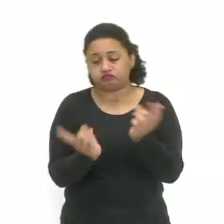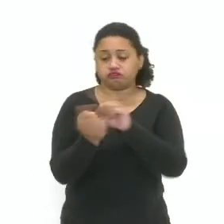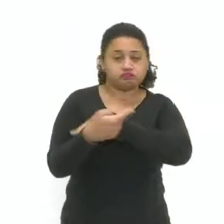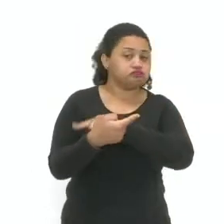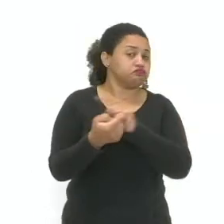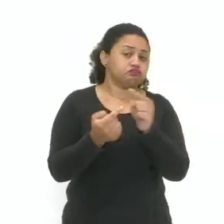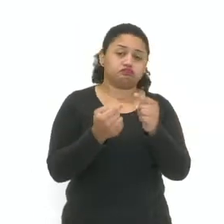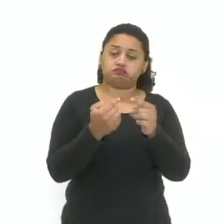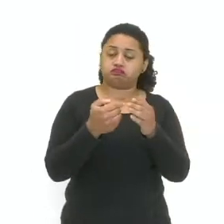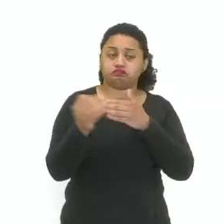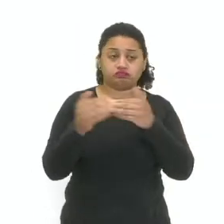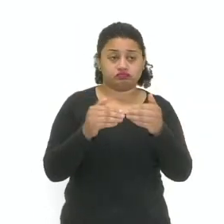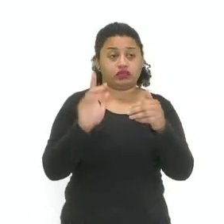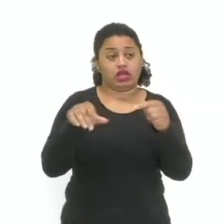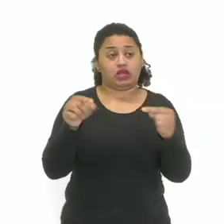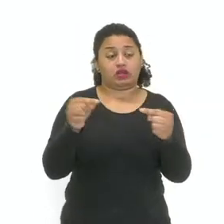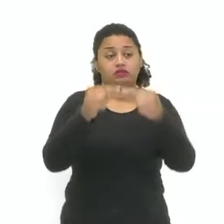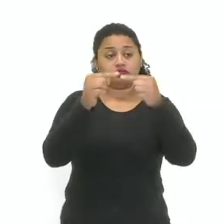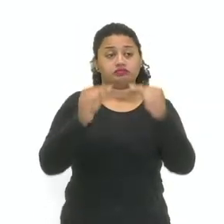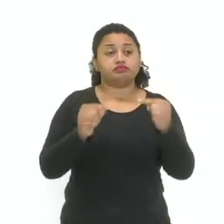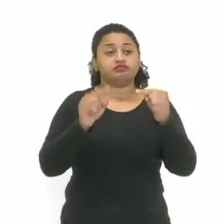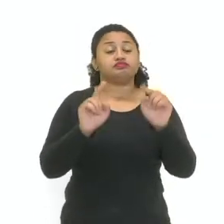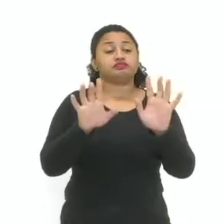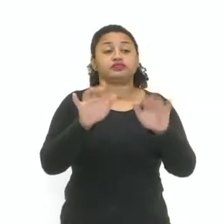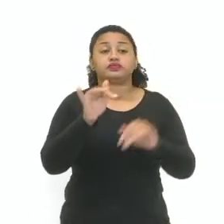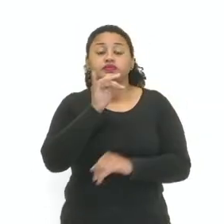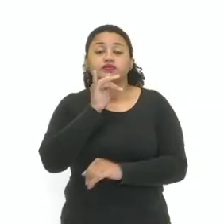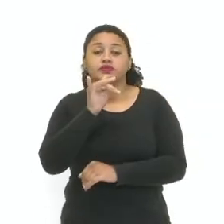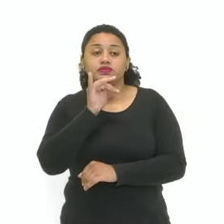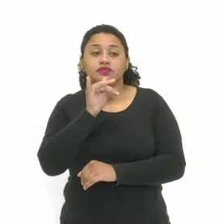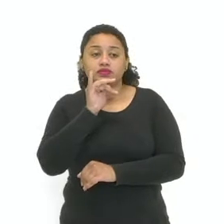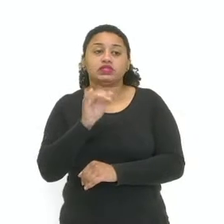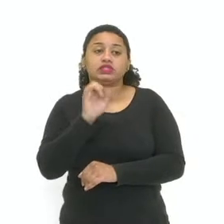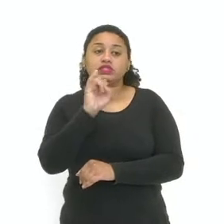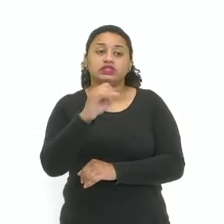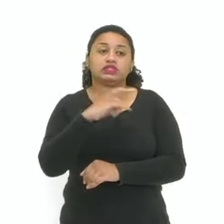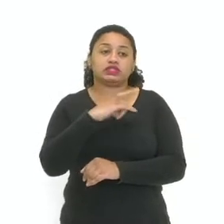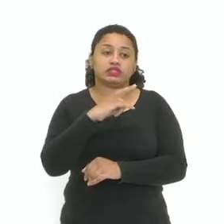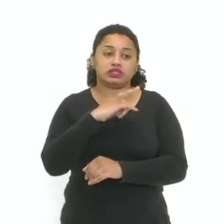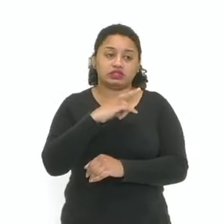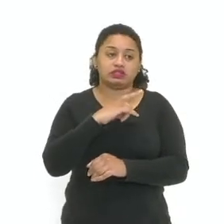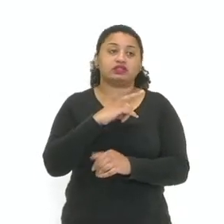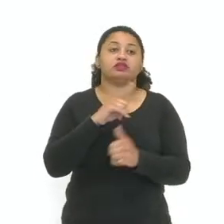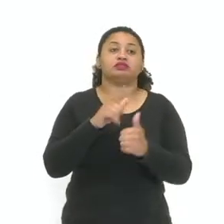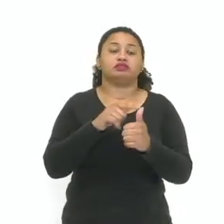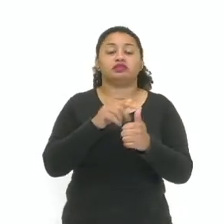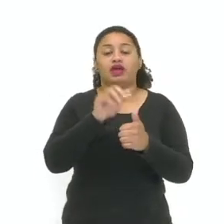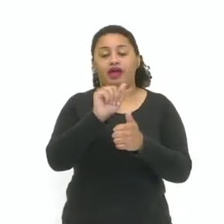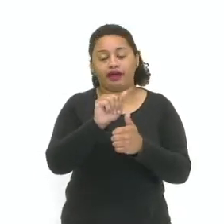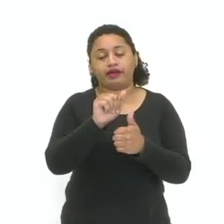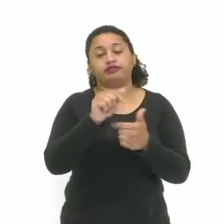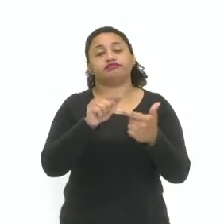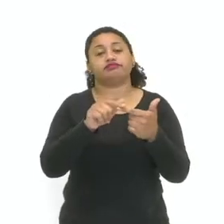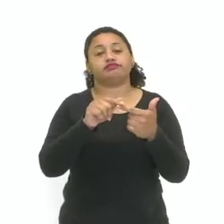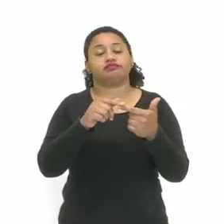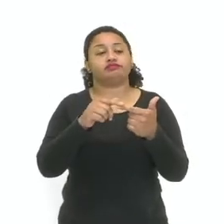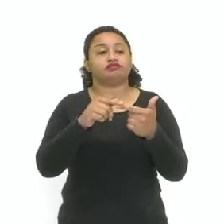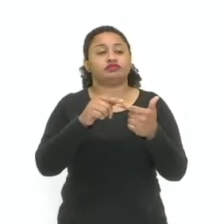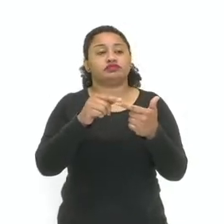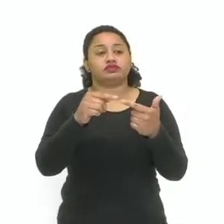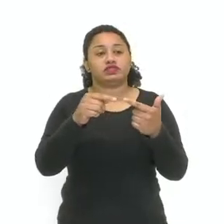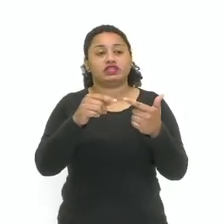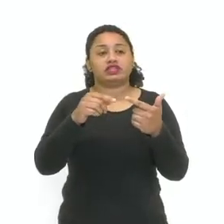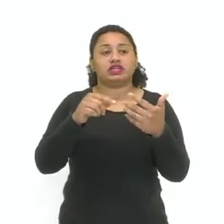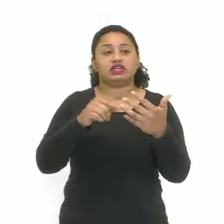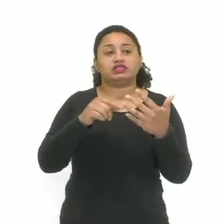com combinação, então, por exemplo, tirar as de espadas, valete de espadas e 6